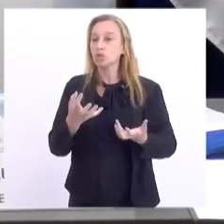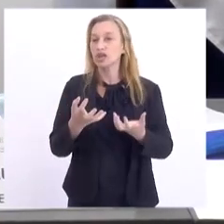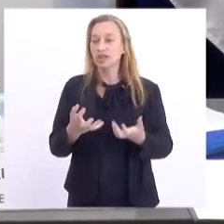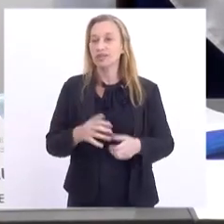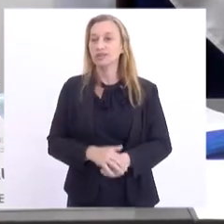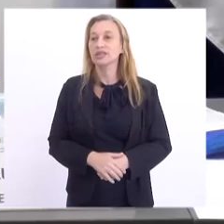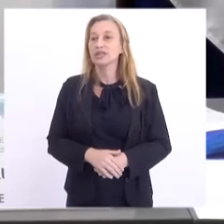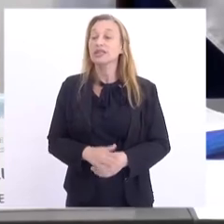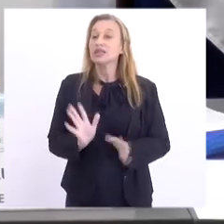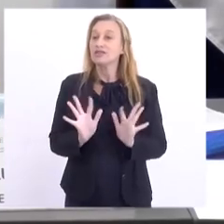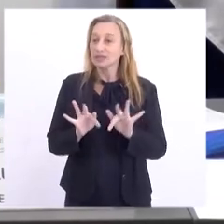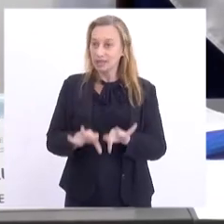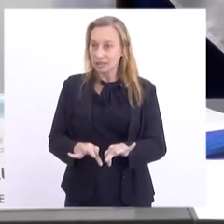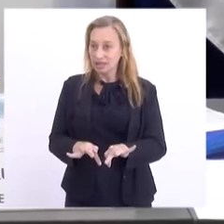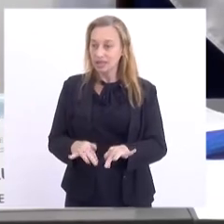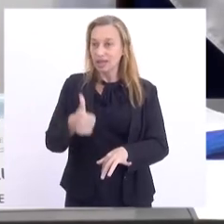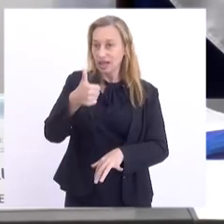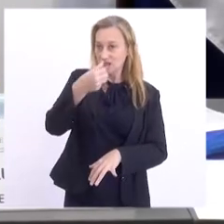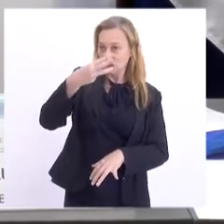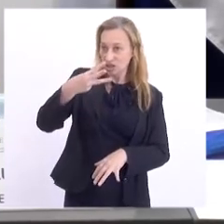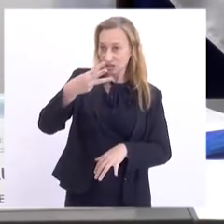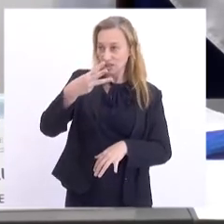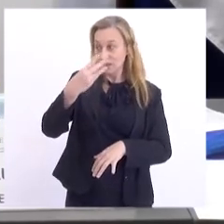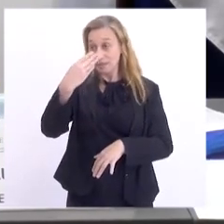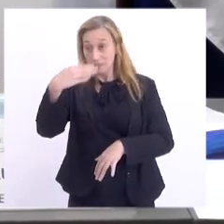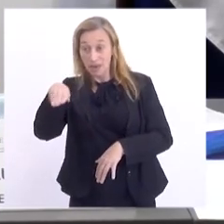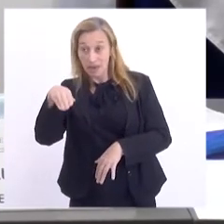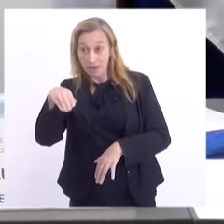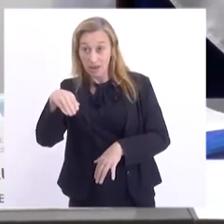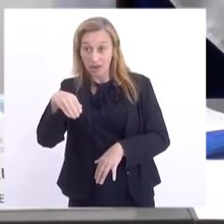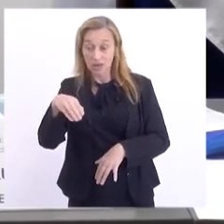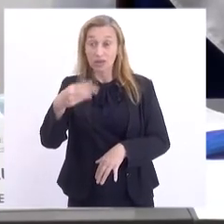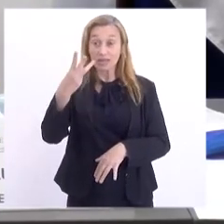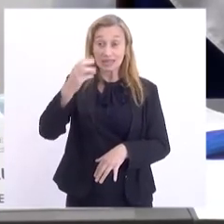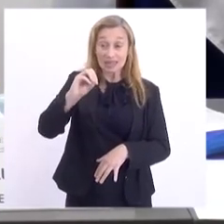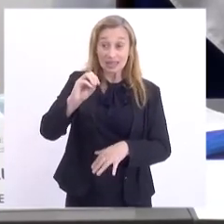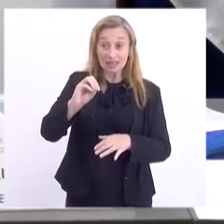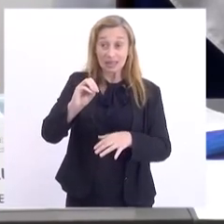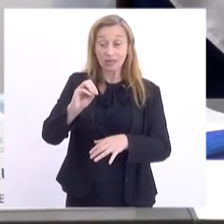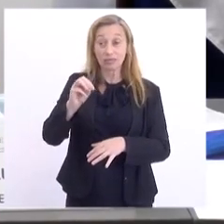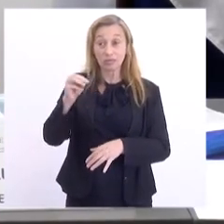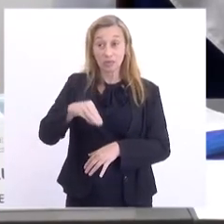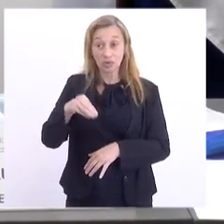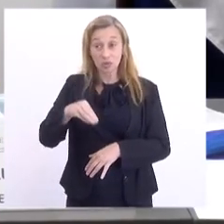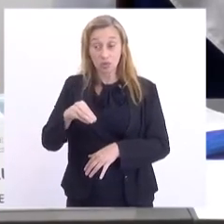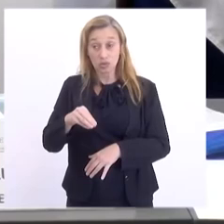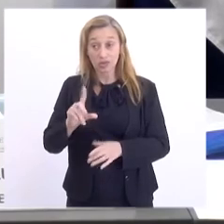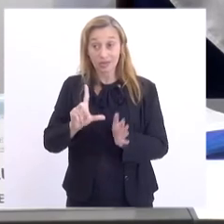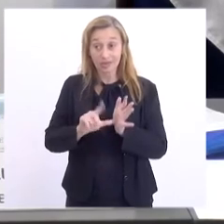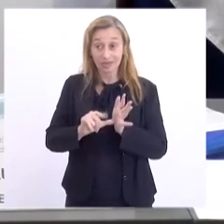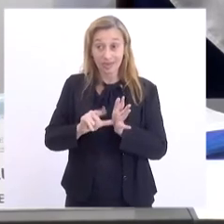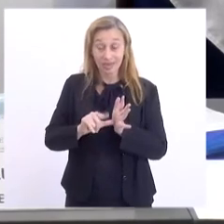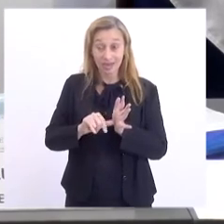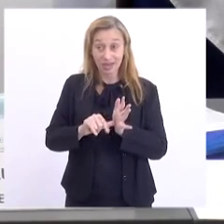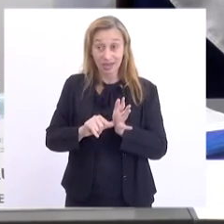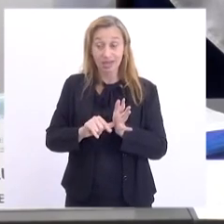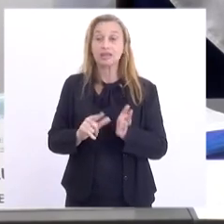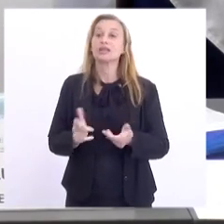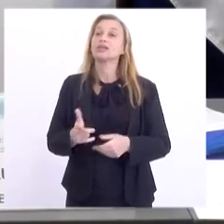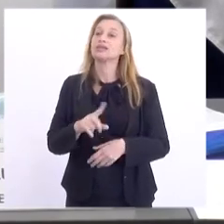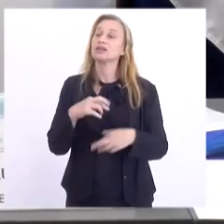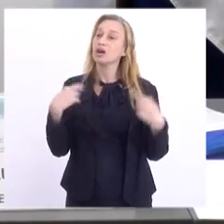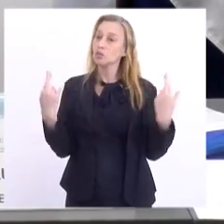queria encerrar as 1330 com meia hora de atraso a nossa audiência pública